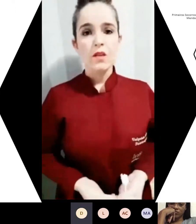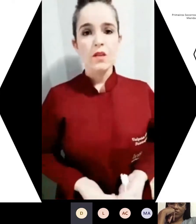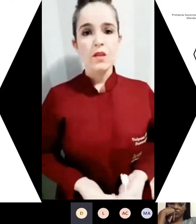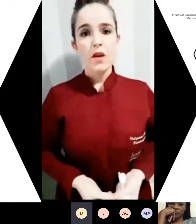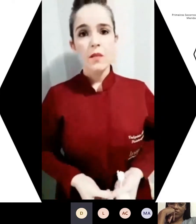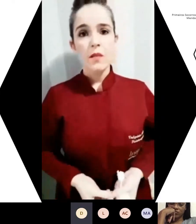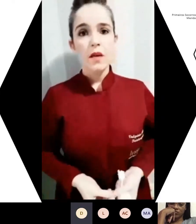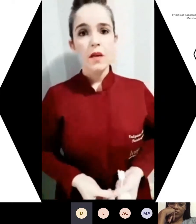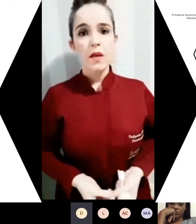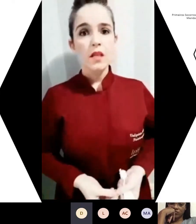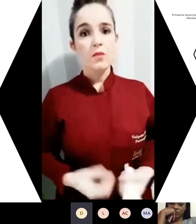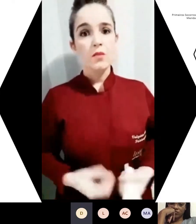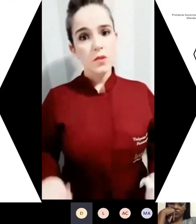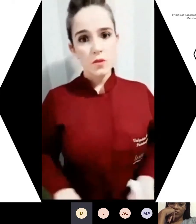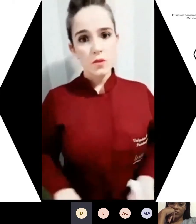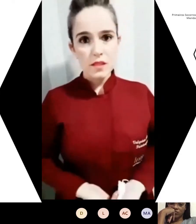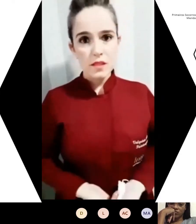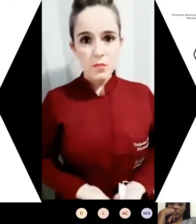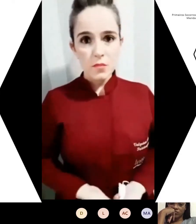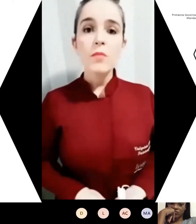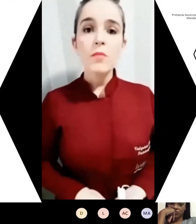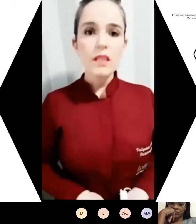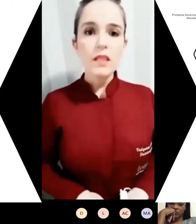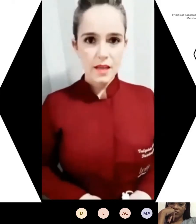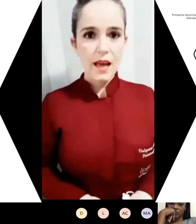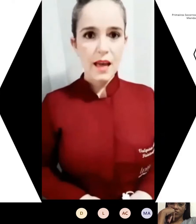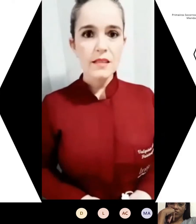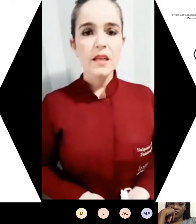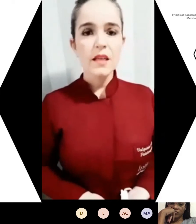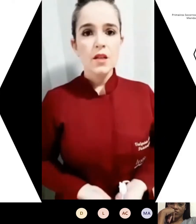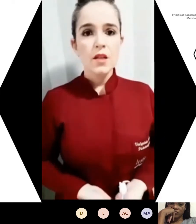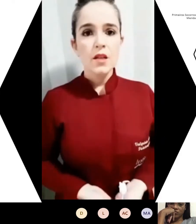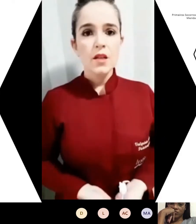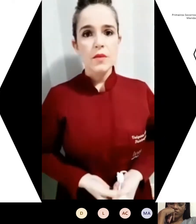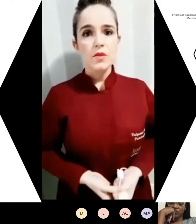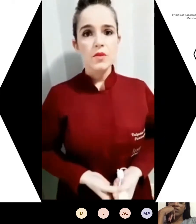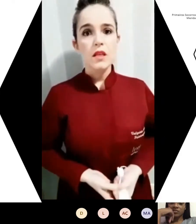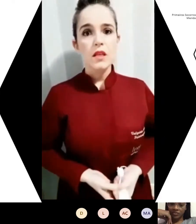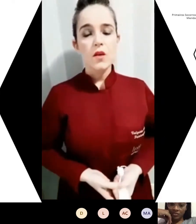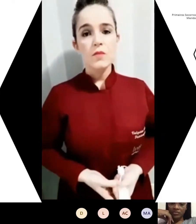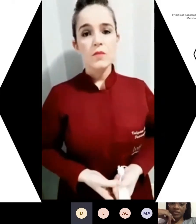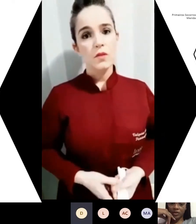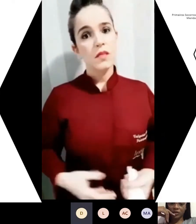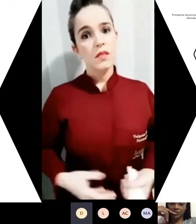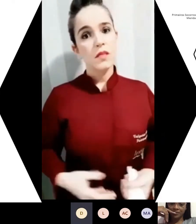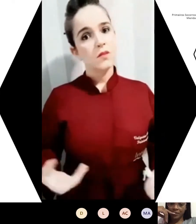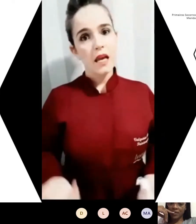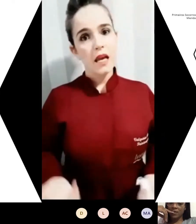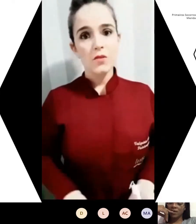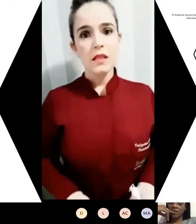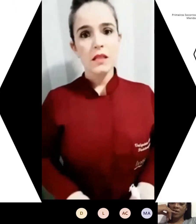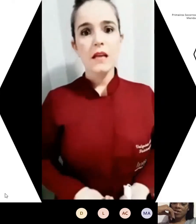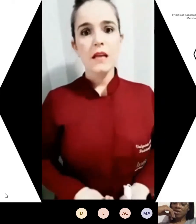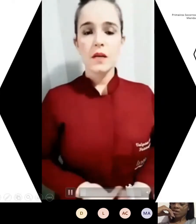Muito longe. Não. Muito longe. As pessoas podem ficar em casa. E agora? Nós sabemos que Agora algumas sim. pessoas Agora